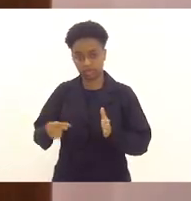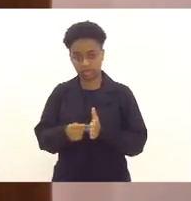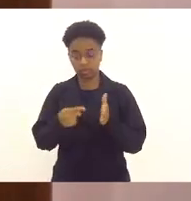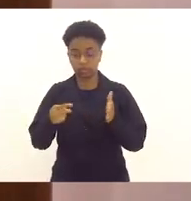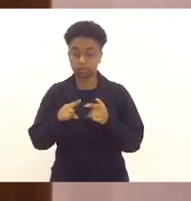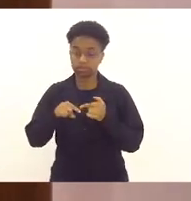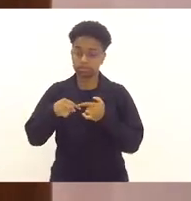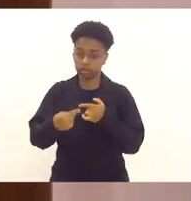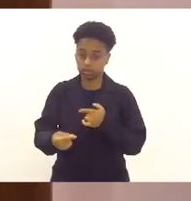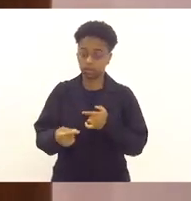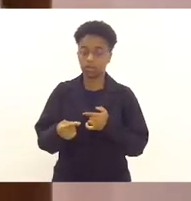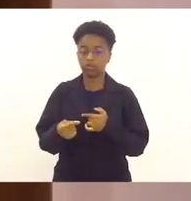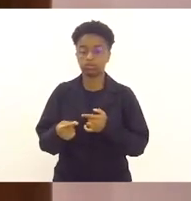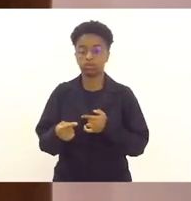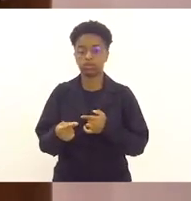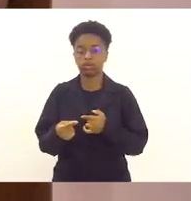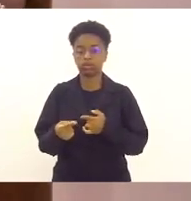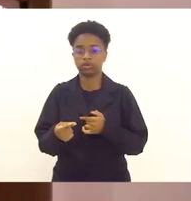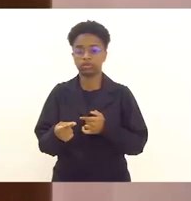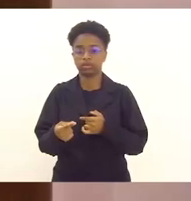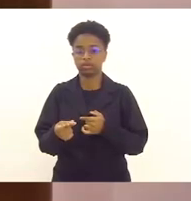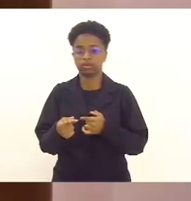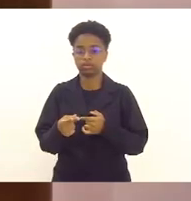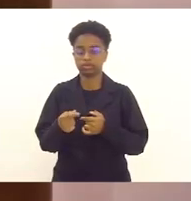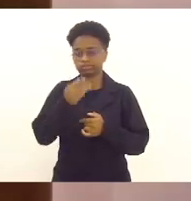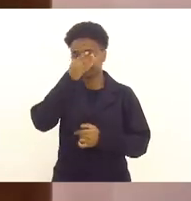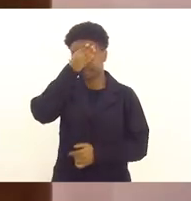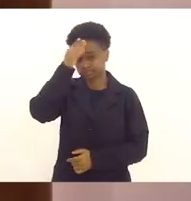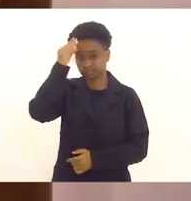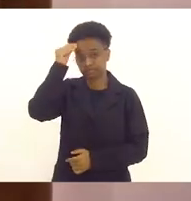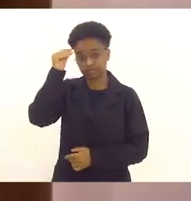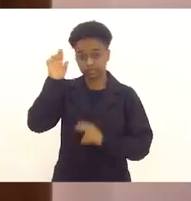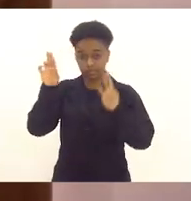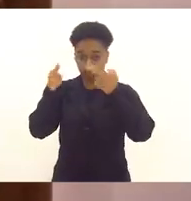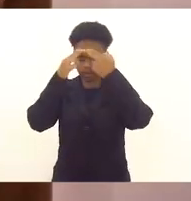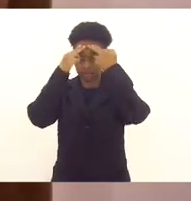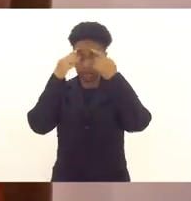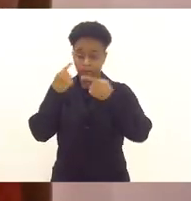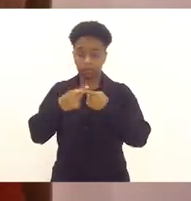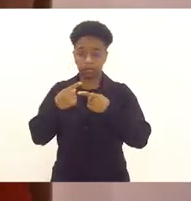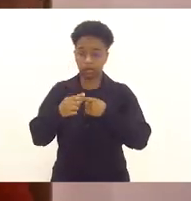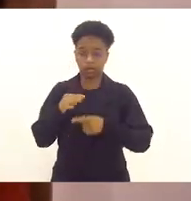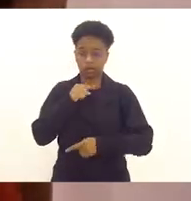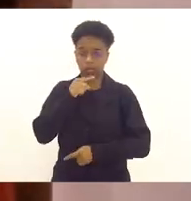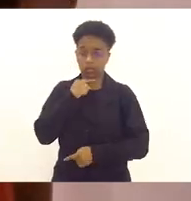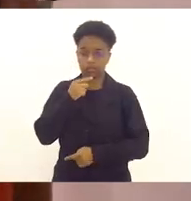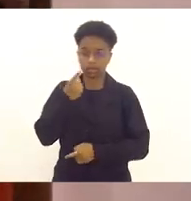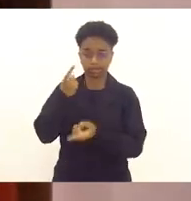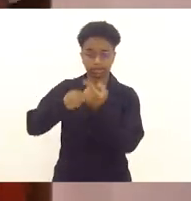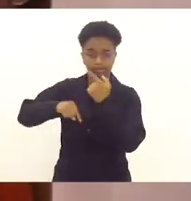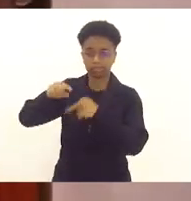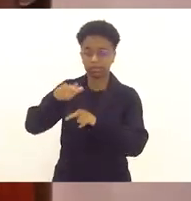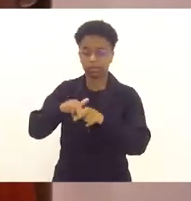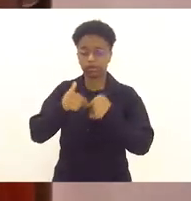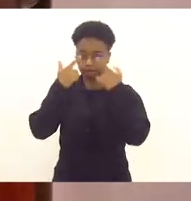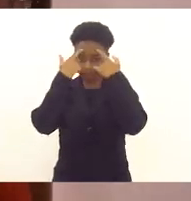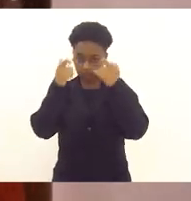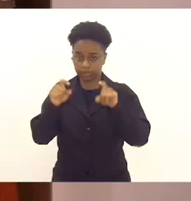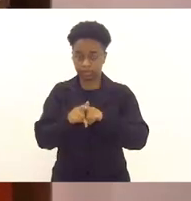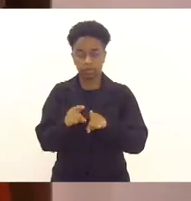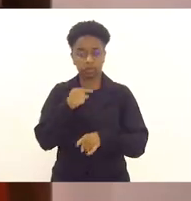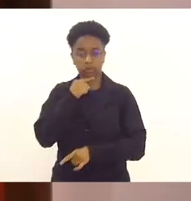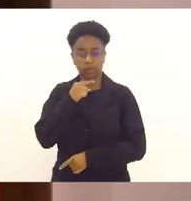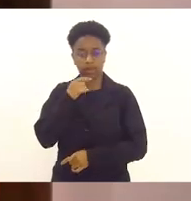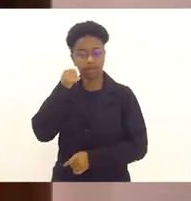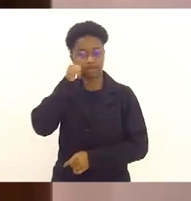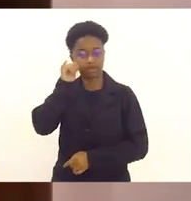e vai ter uma uma uma um esquecimento traumático porque ela não vai superar que ela violência e nem ela vai conseguir evitar que outras mulheres